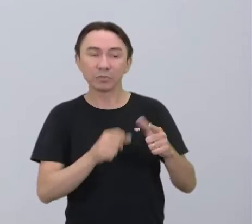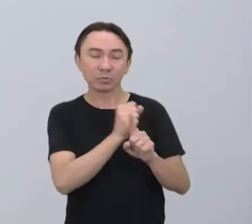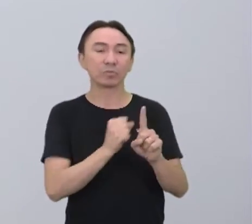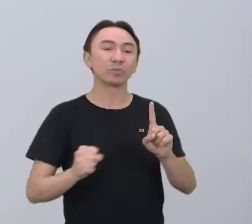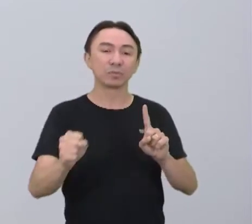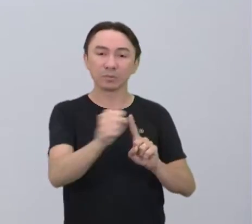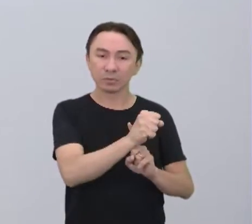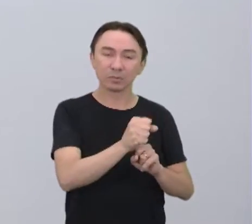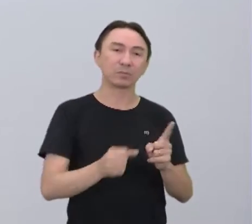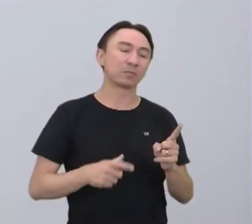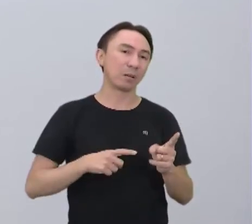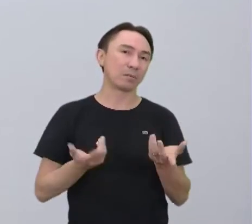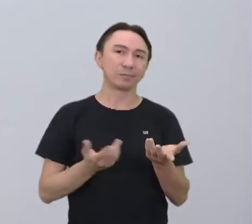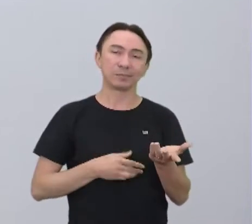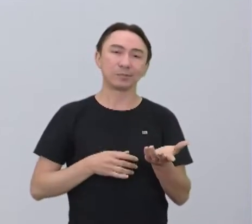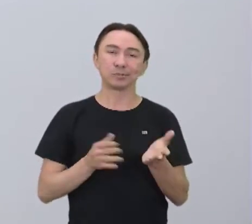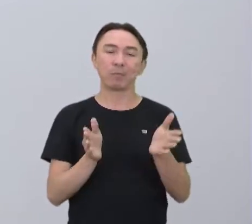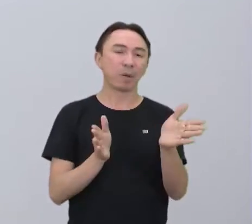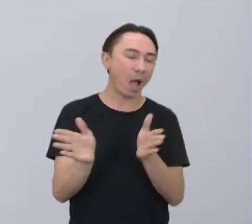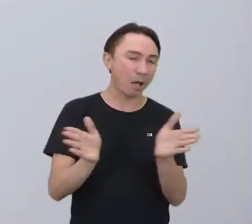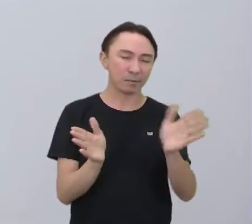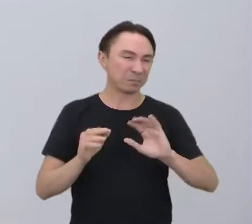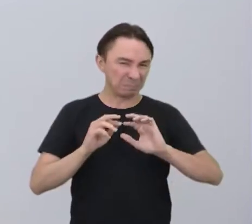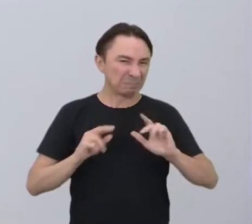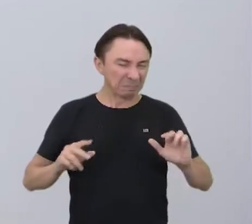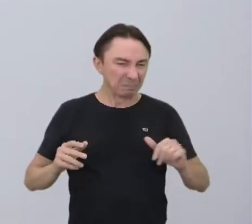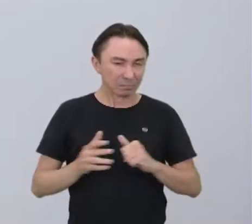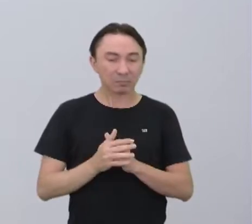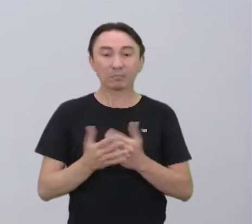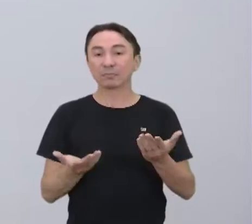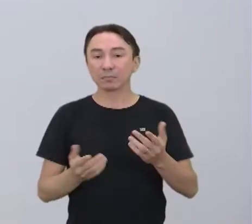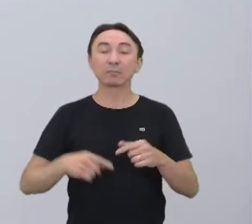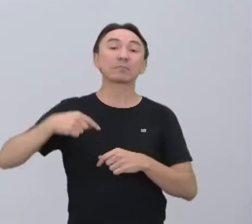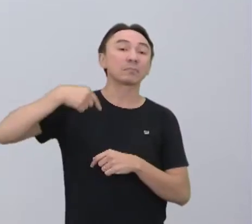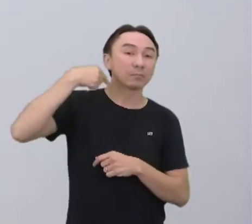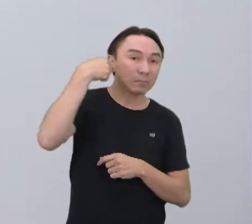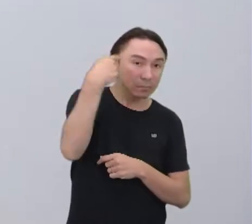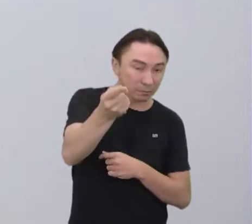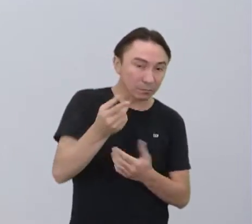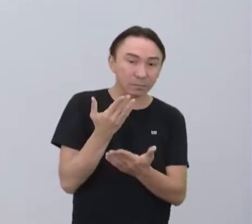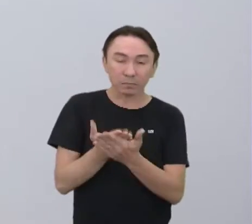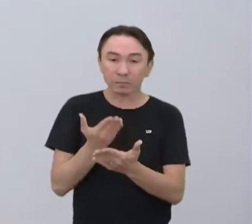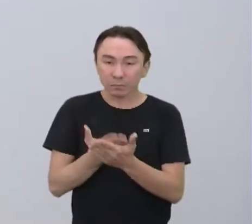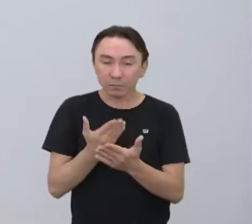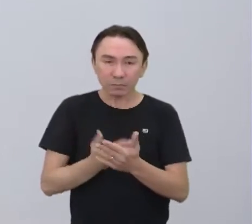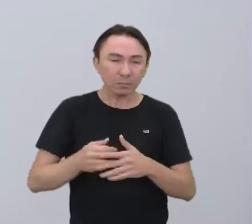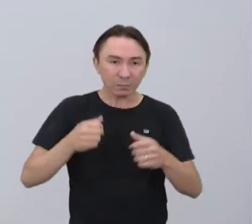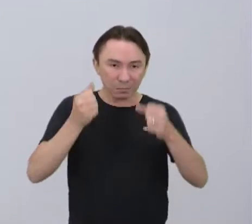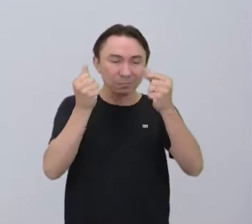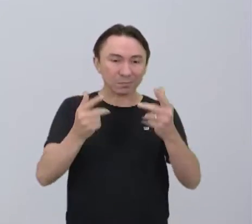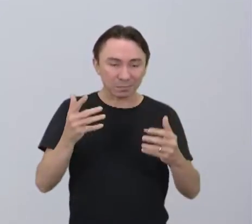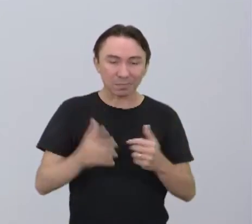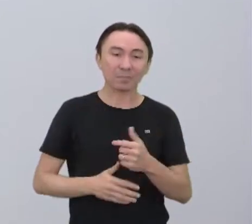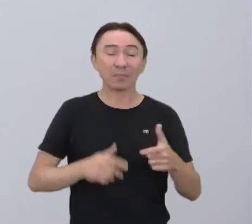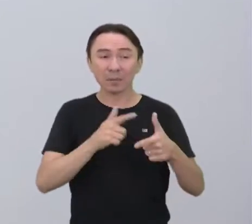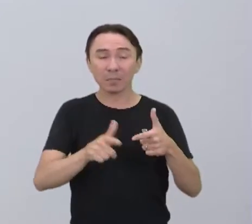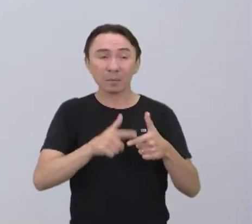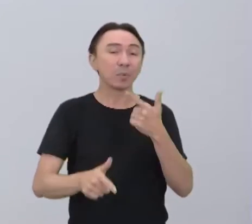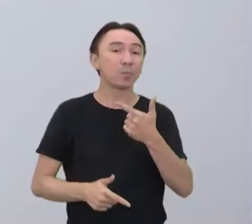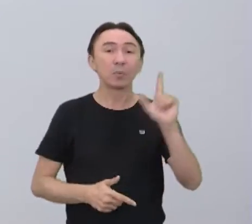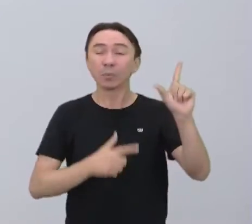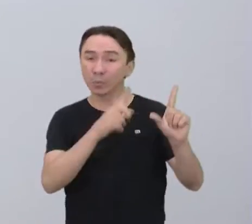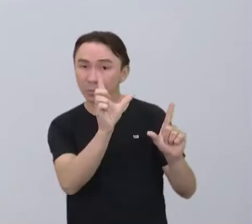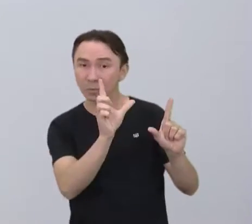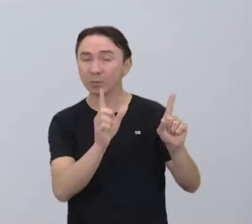de acesso, enfim. E na próxima aula a gente vai falar sobre transtornos e distúrbios relacionados à alimentação.